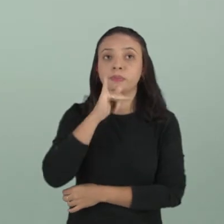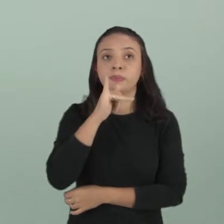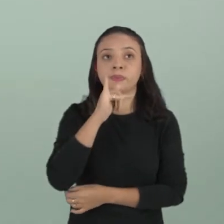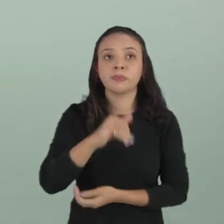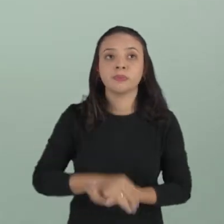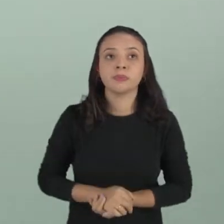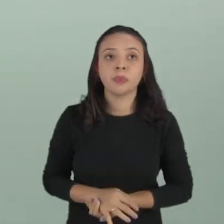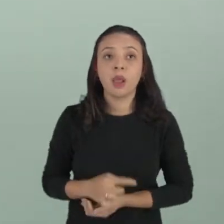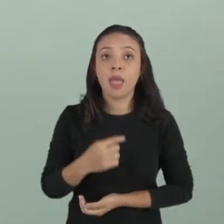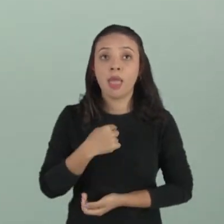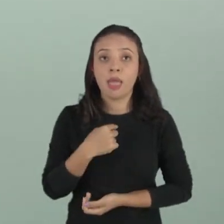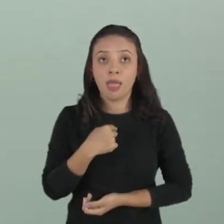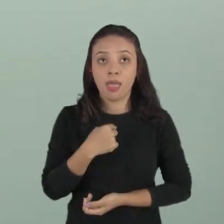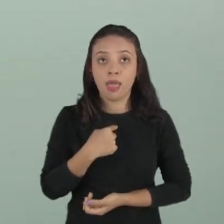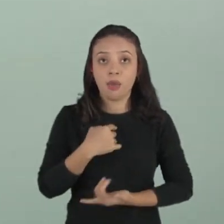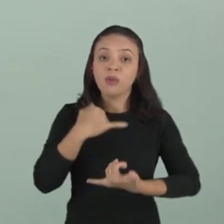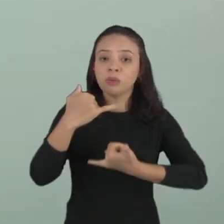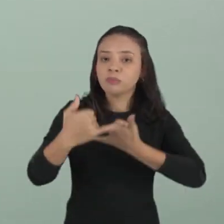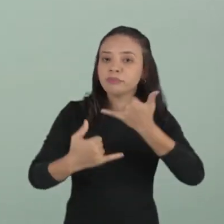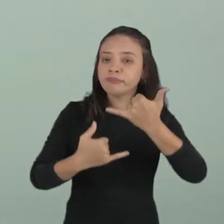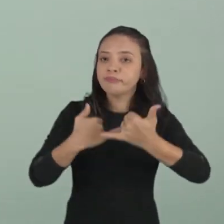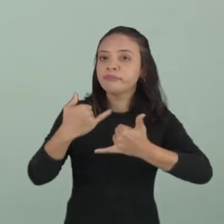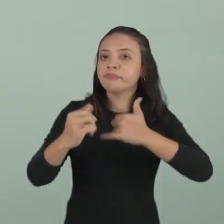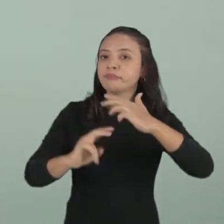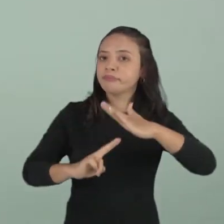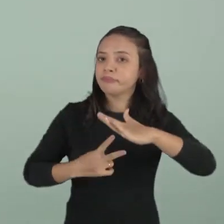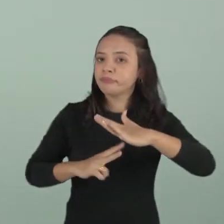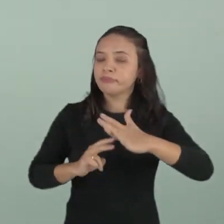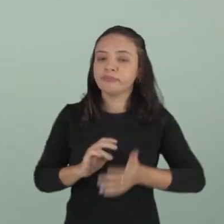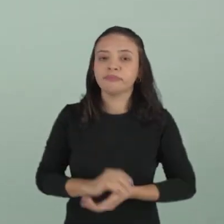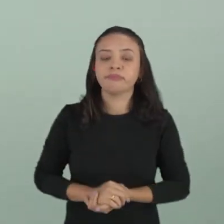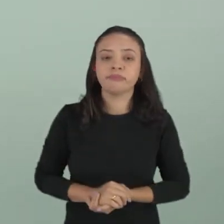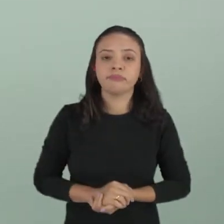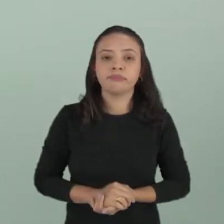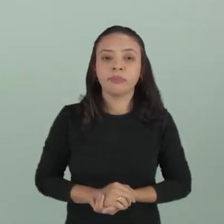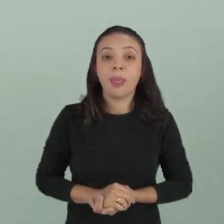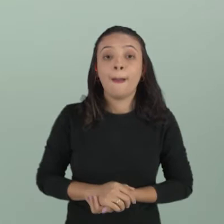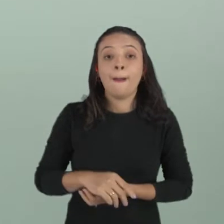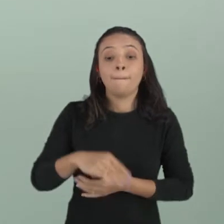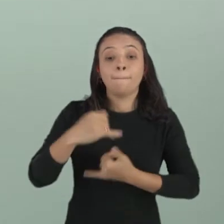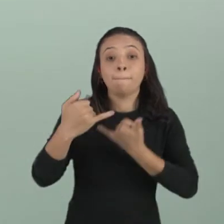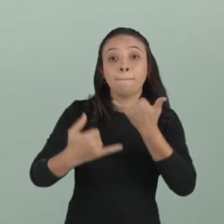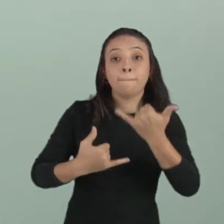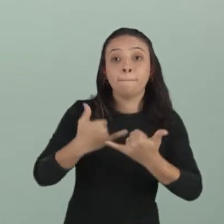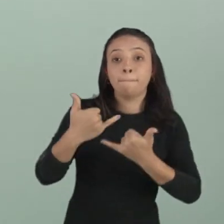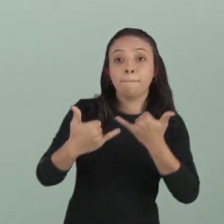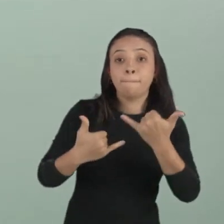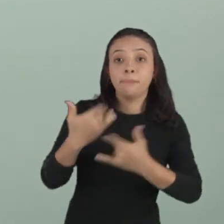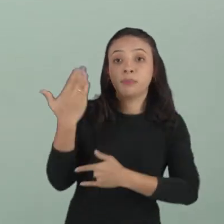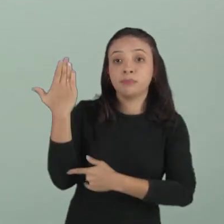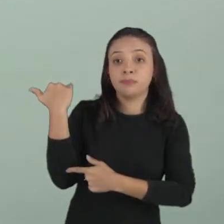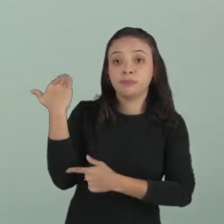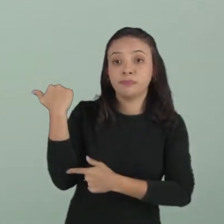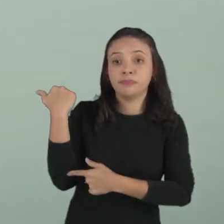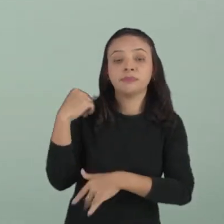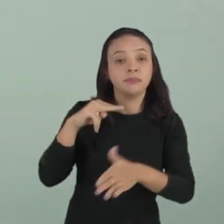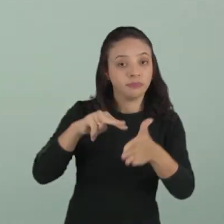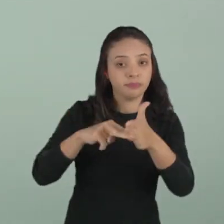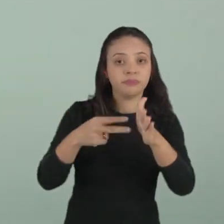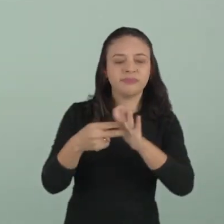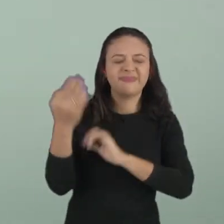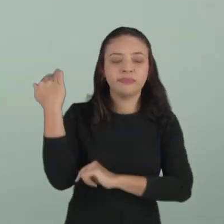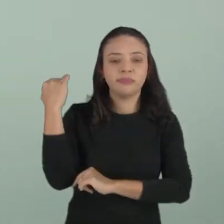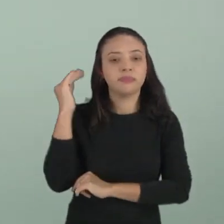exemplo, eu brincava no parque. A forma verbal brincava indica que é passado,